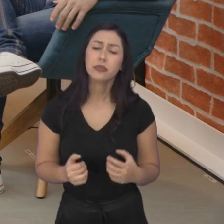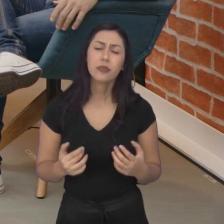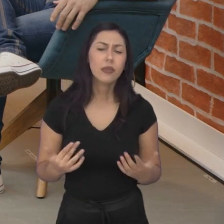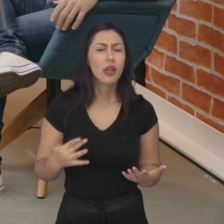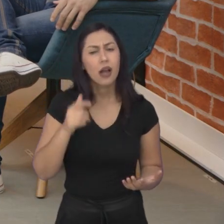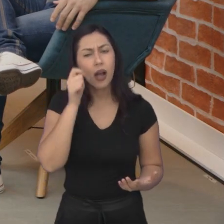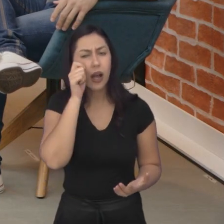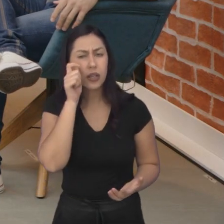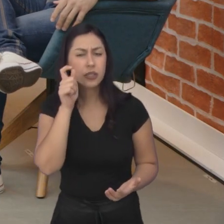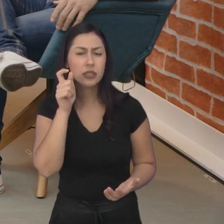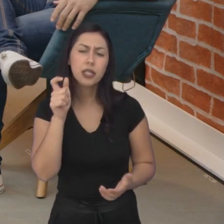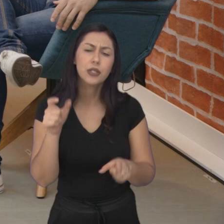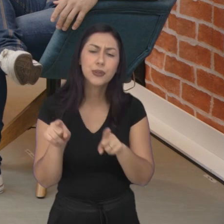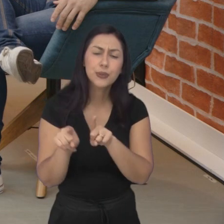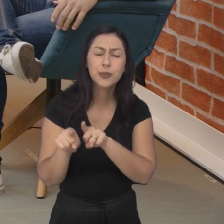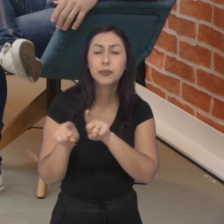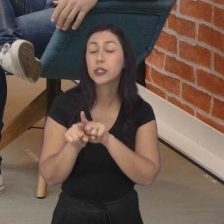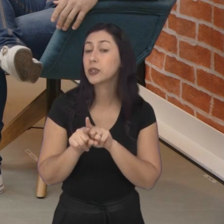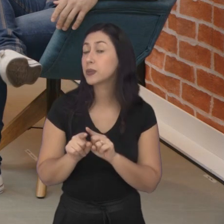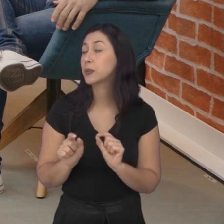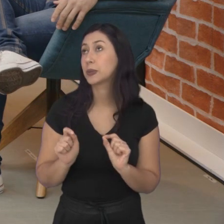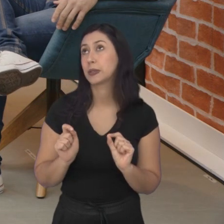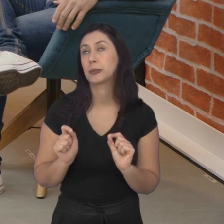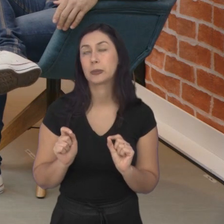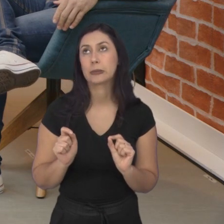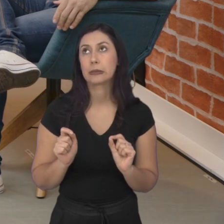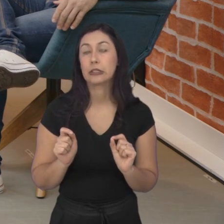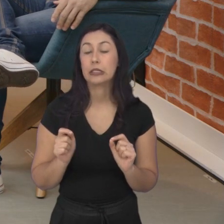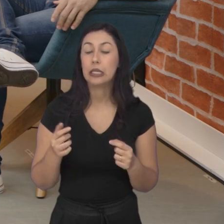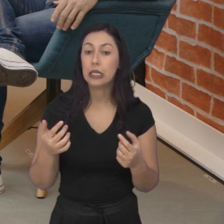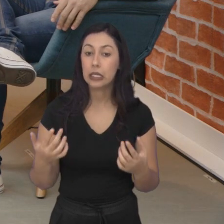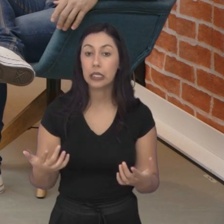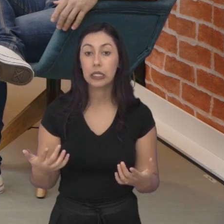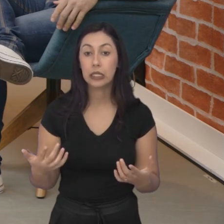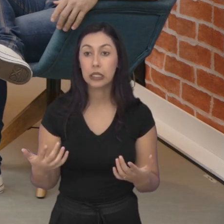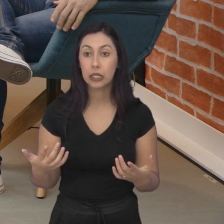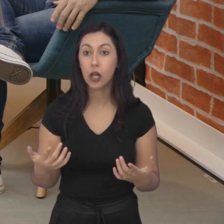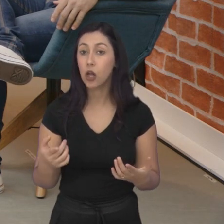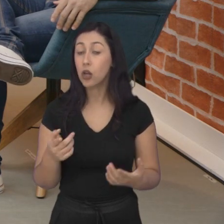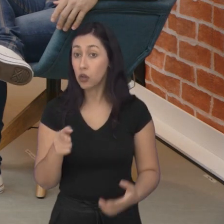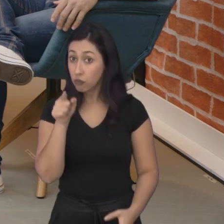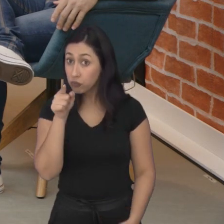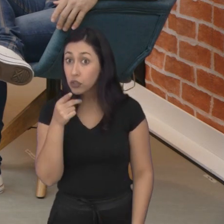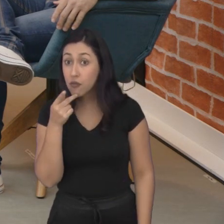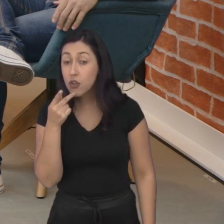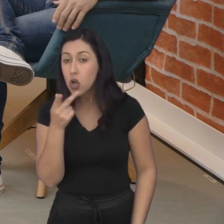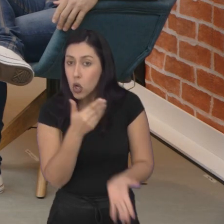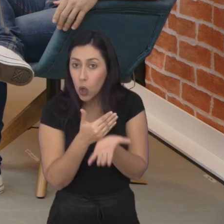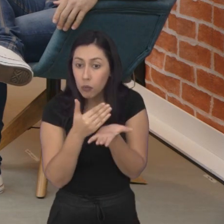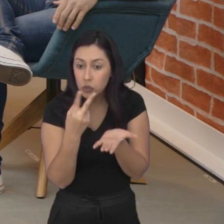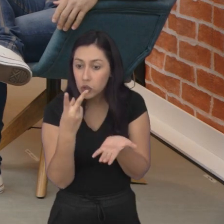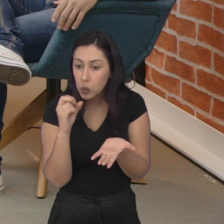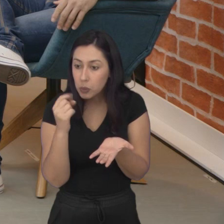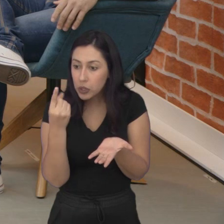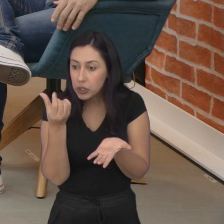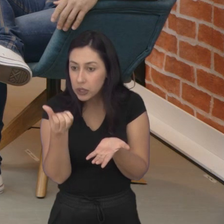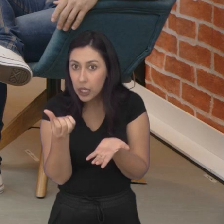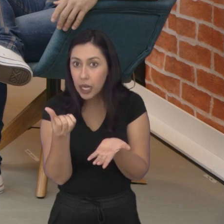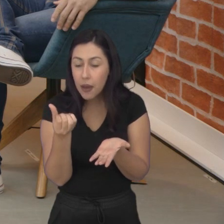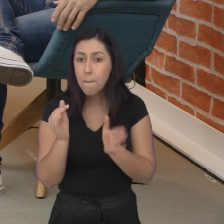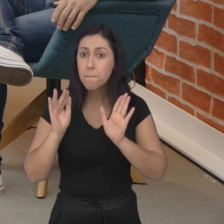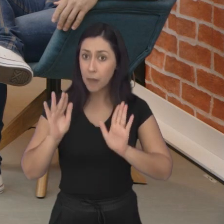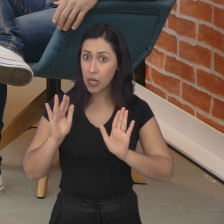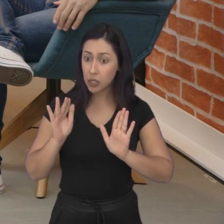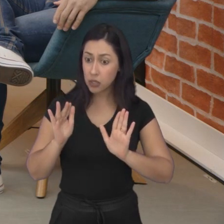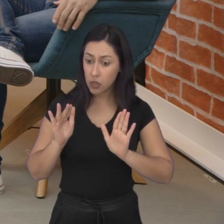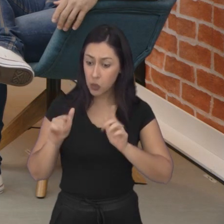E é interessante, outra coisa que a gente pode falar também, né Júnior, é a questão, você falou que você começou em 2016, da